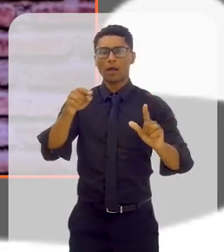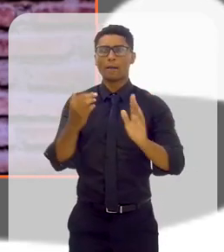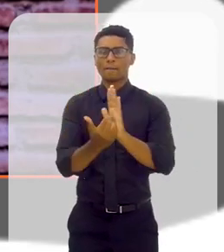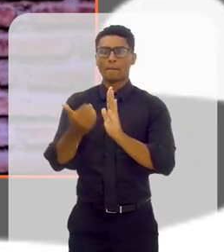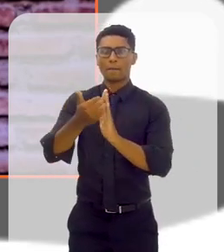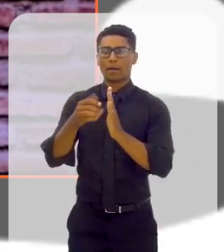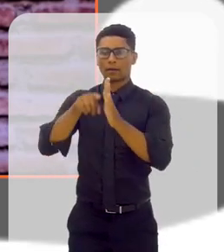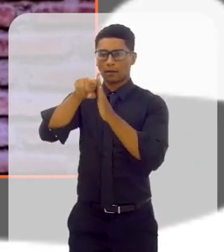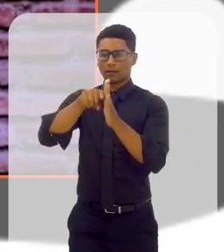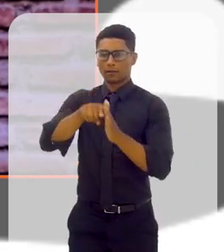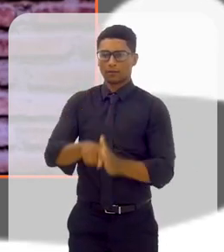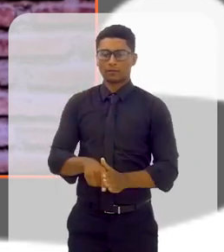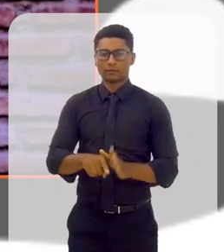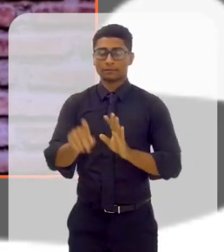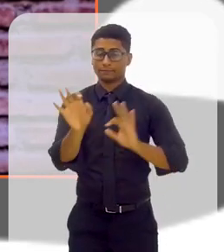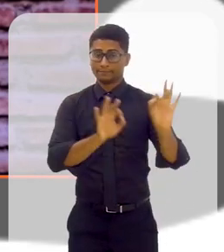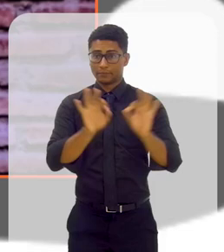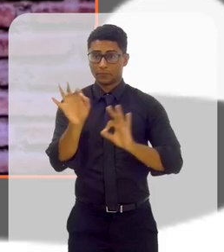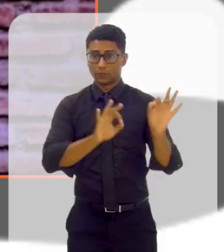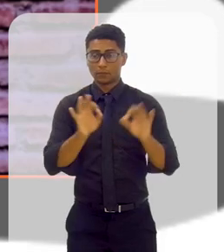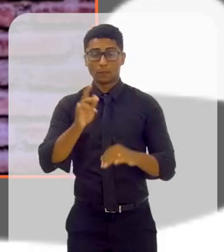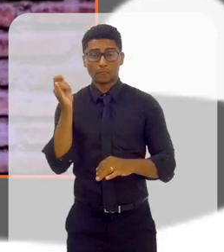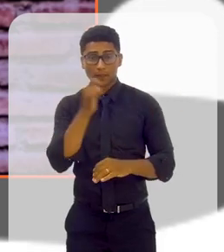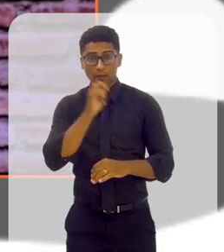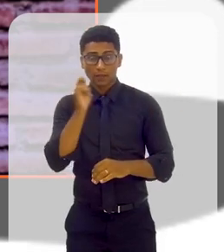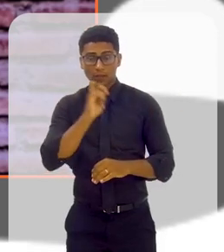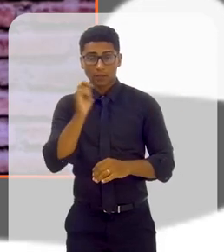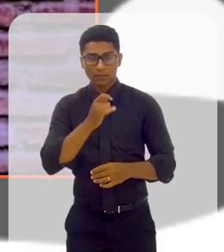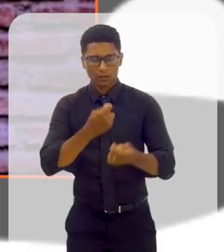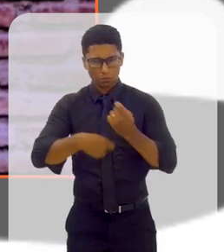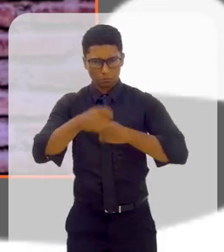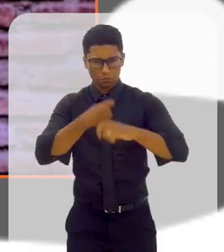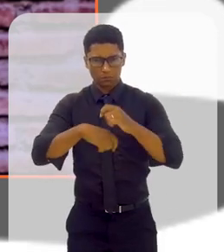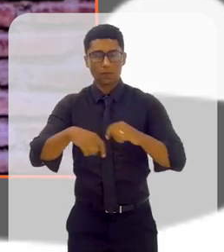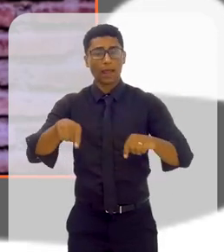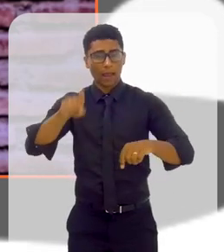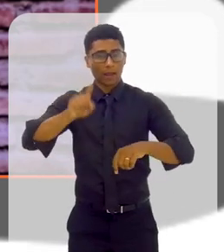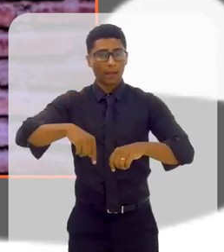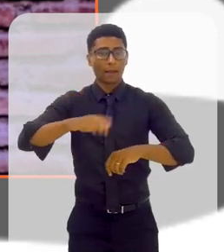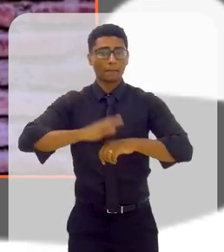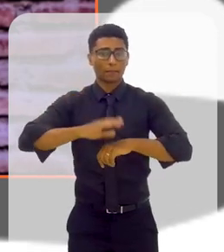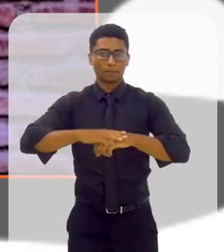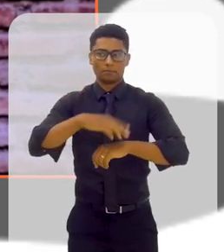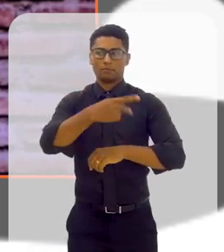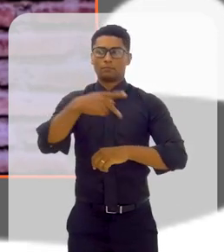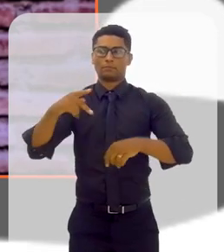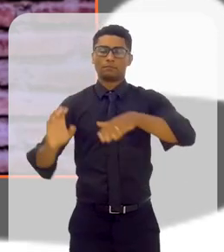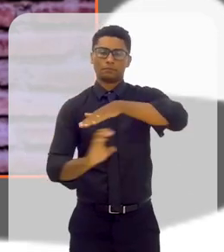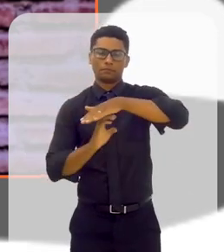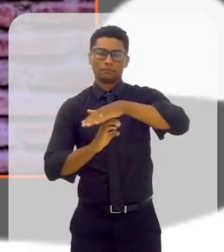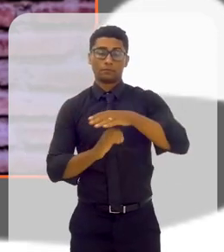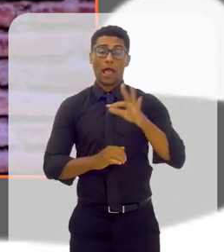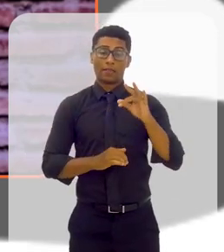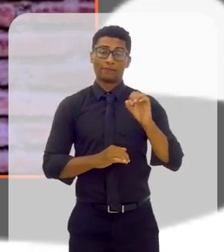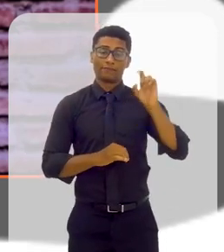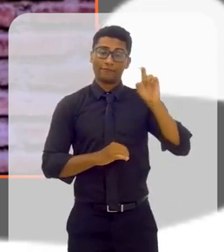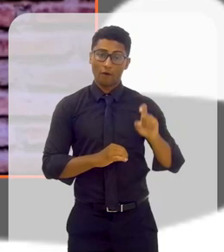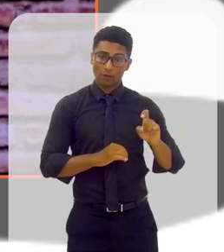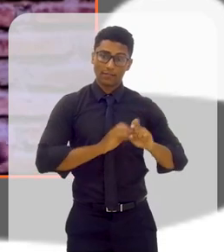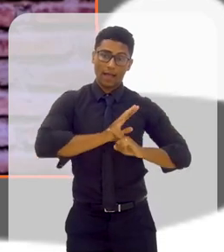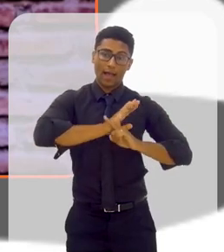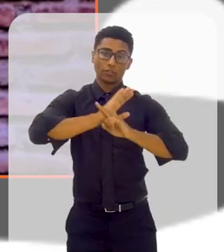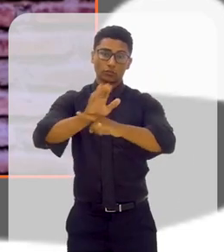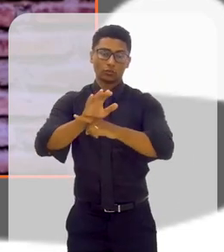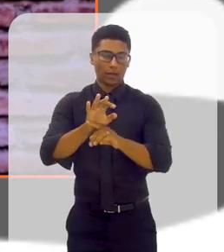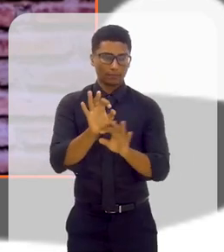projetos de eficiência energética são das concessionárias. A Fox, ela faz a engenharia para essas empresas